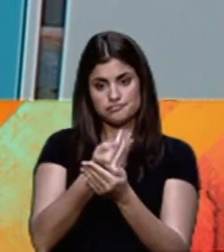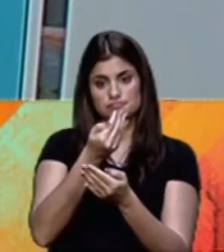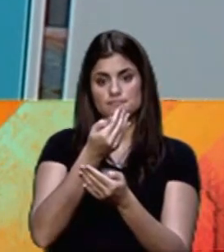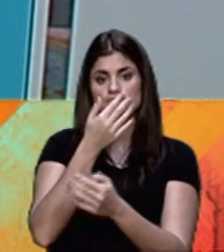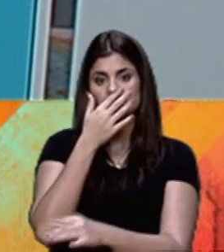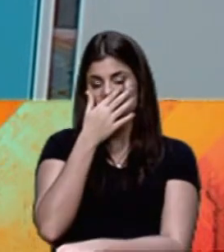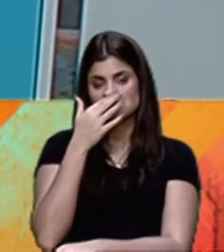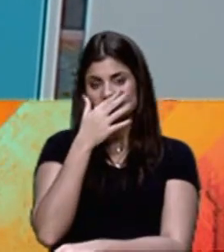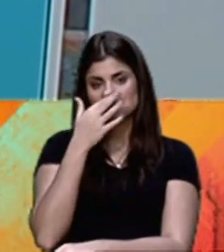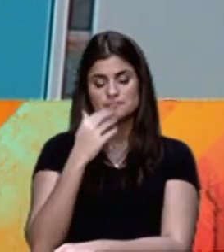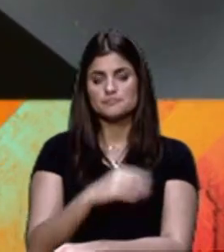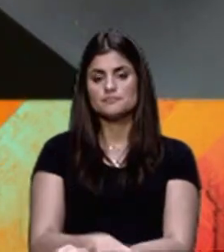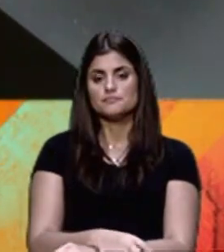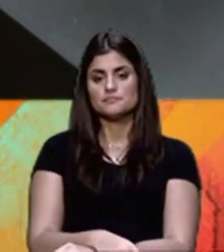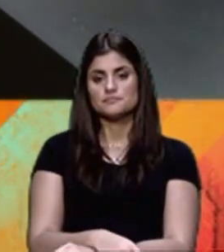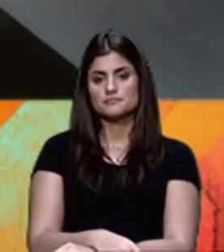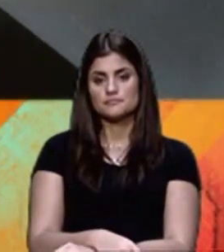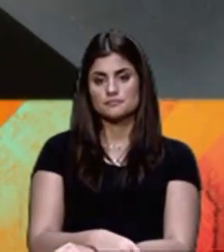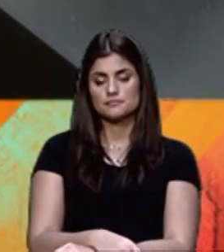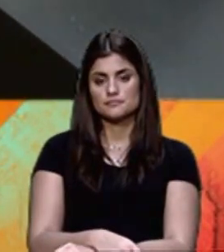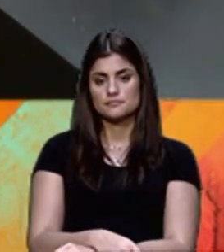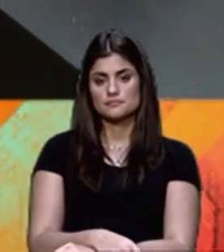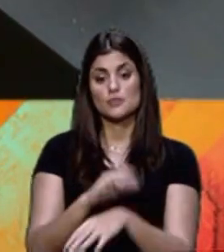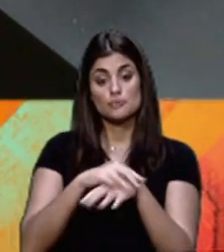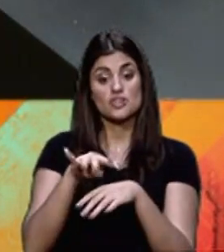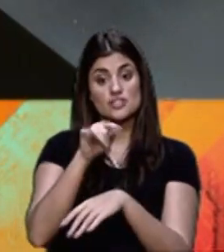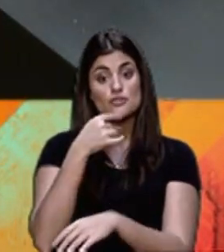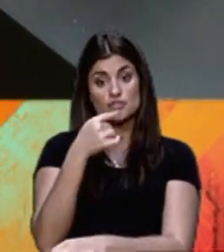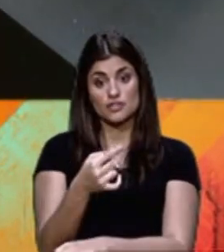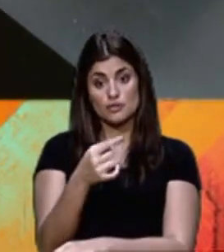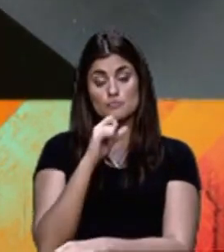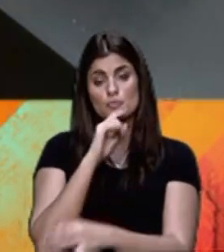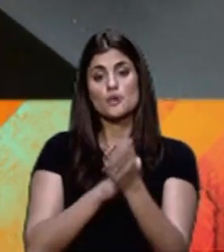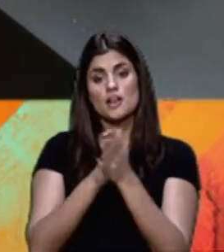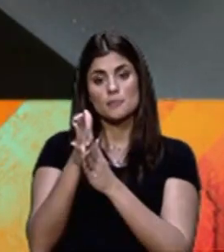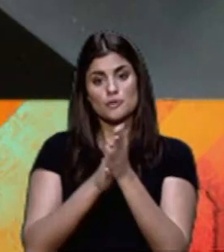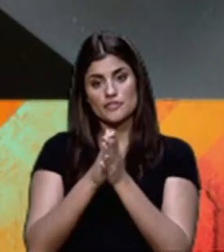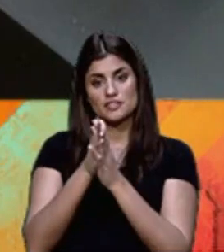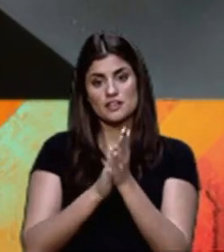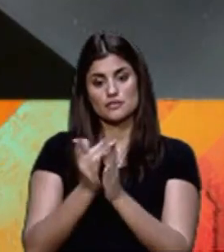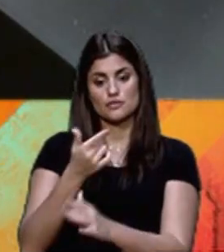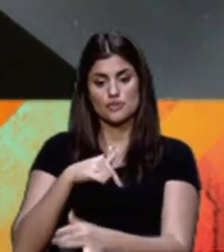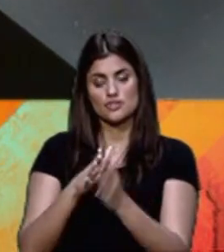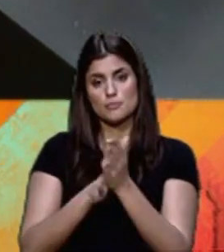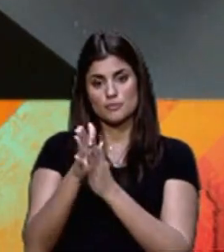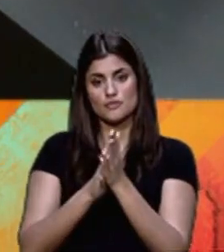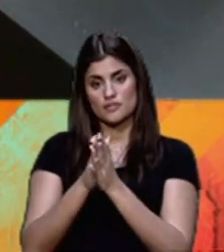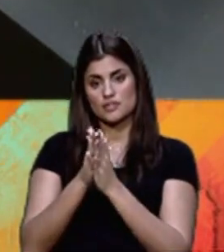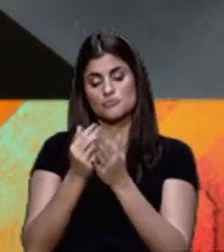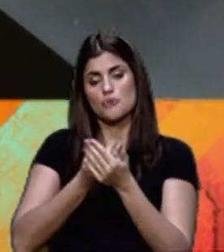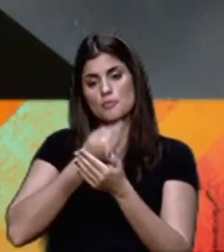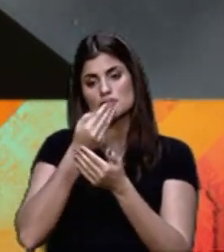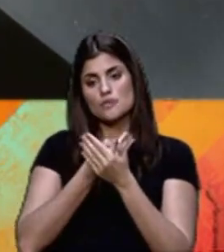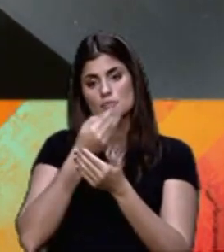ovo, não é? E por isso é que eu digo que pode ser aproveitado, portanto, nós aproveitamos ou para uma